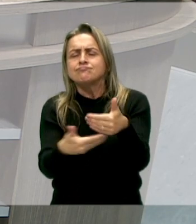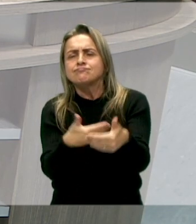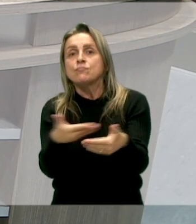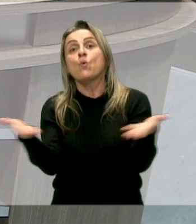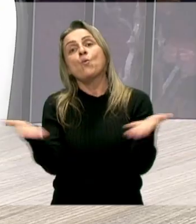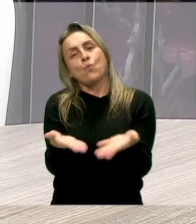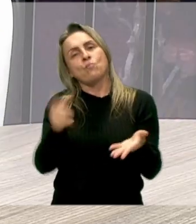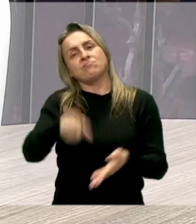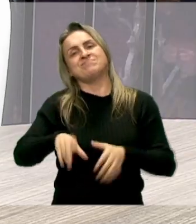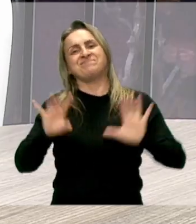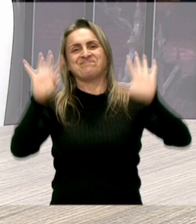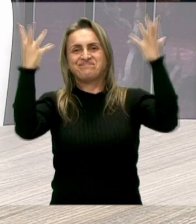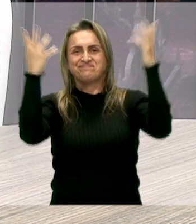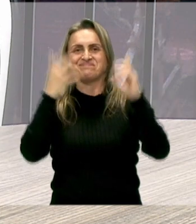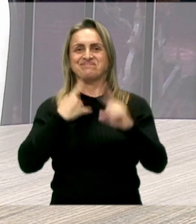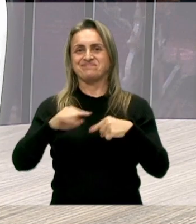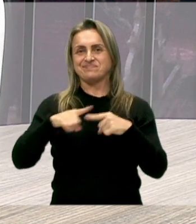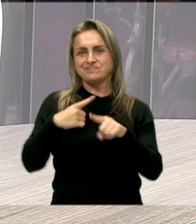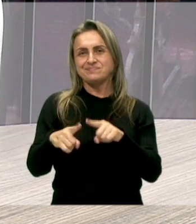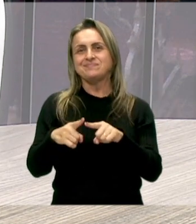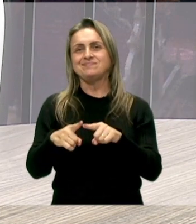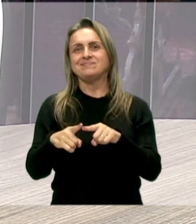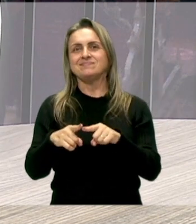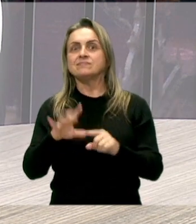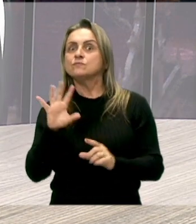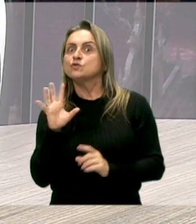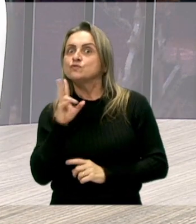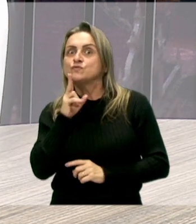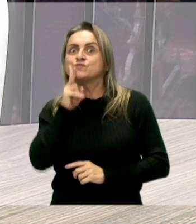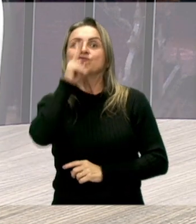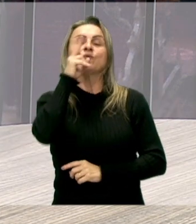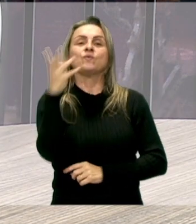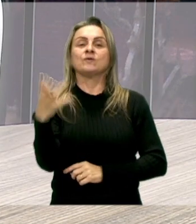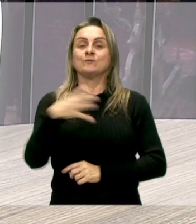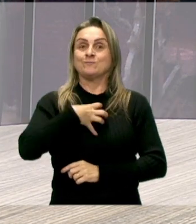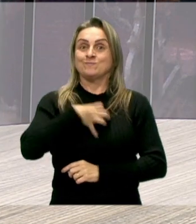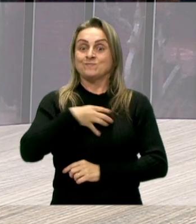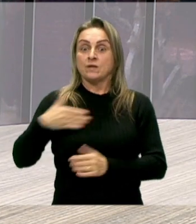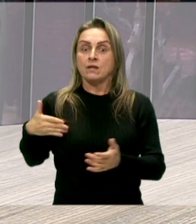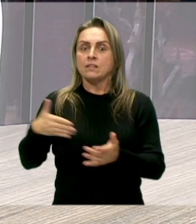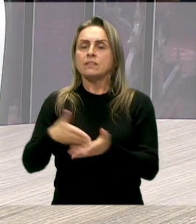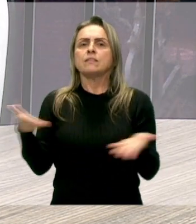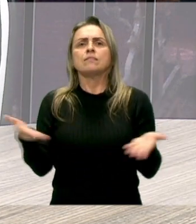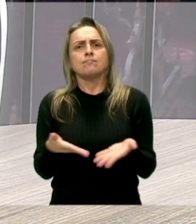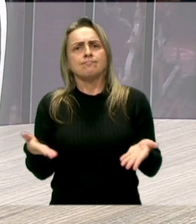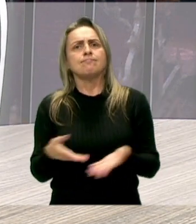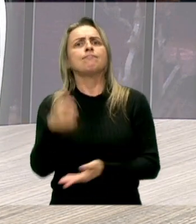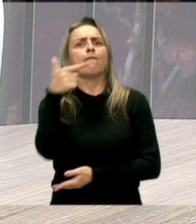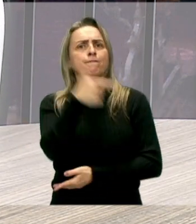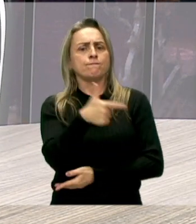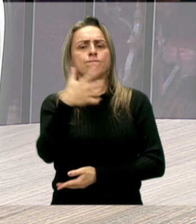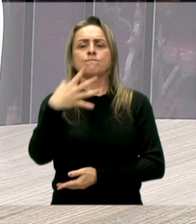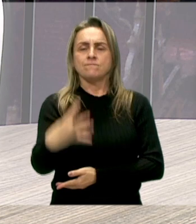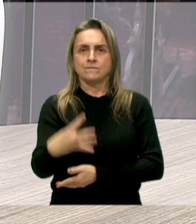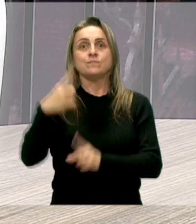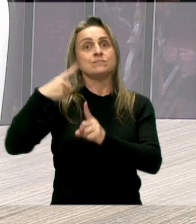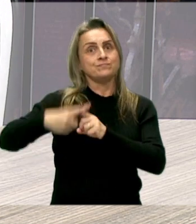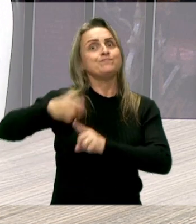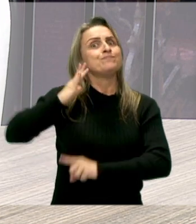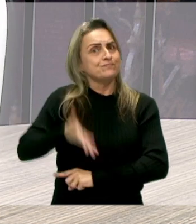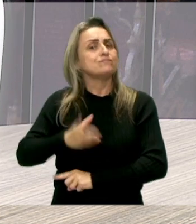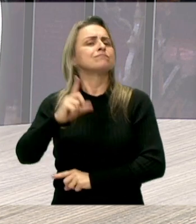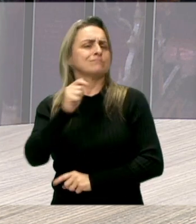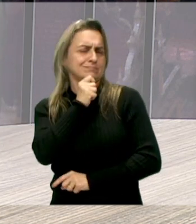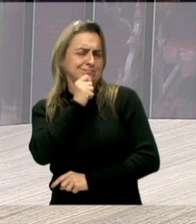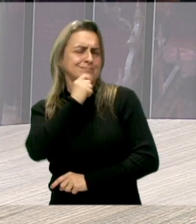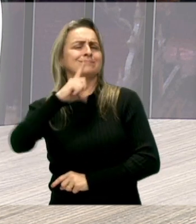da época, a construir essa essência que é tão forte, que se mantém, mesmo na 24ª edição, com os shows, com